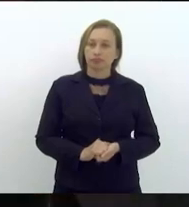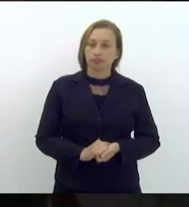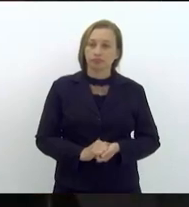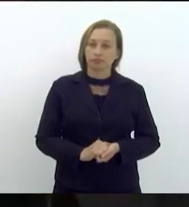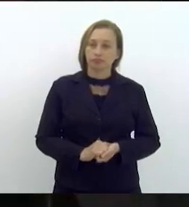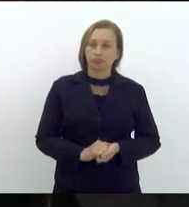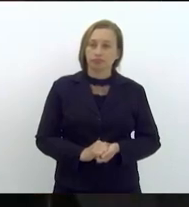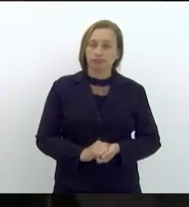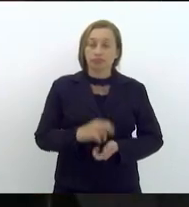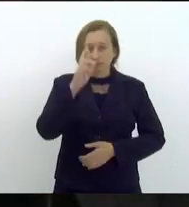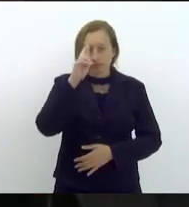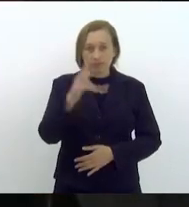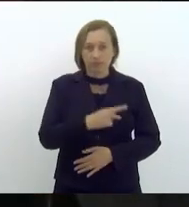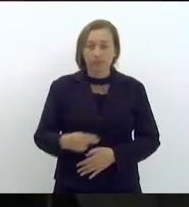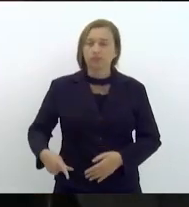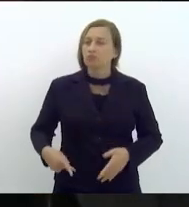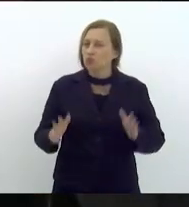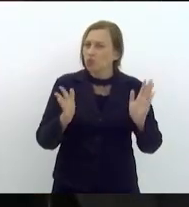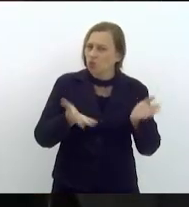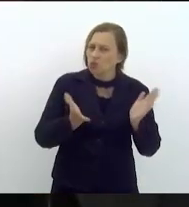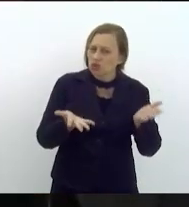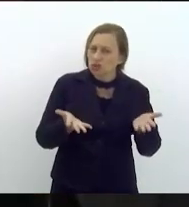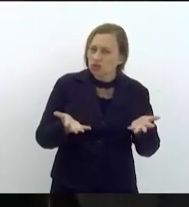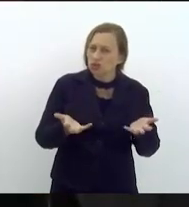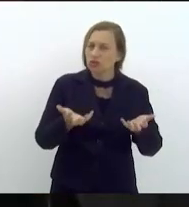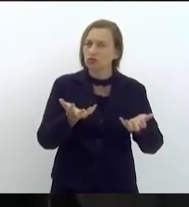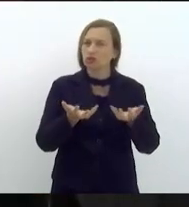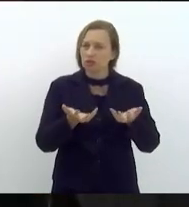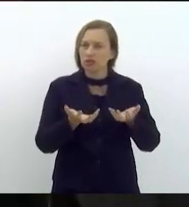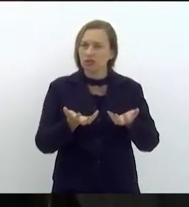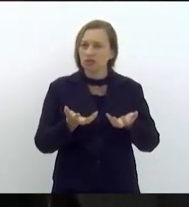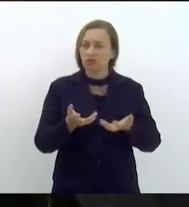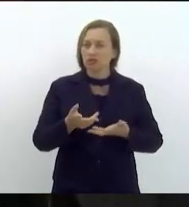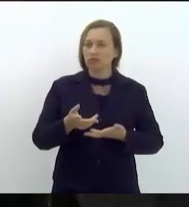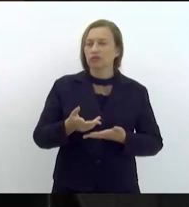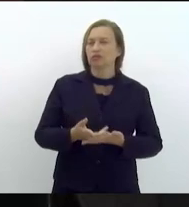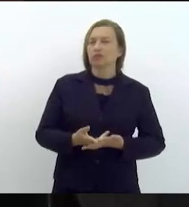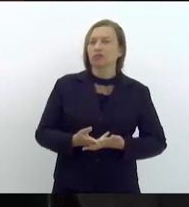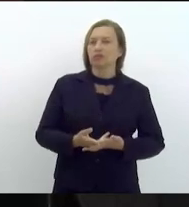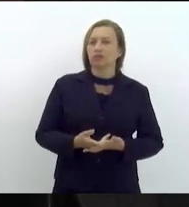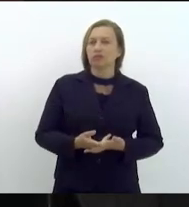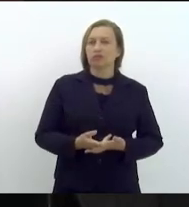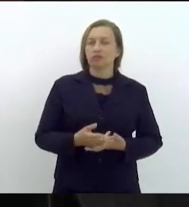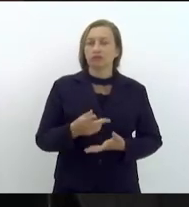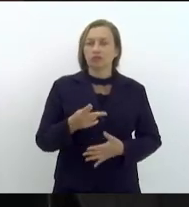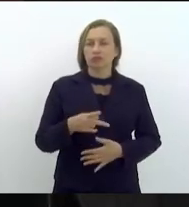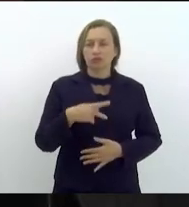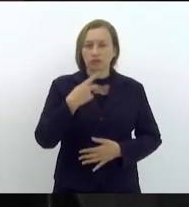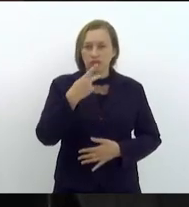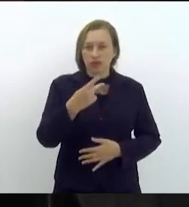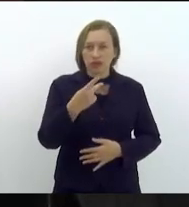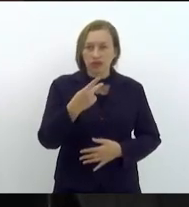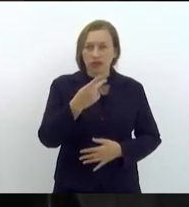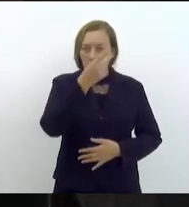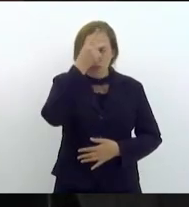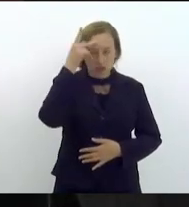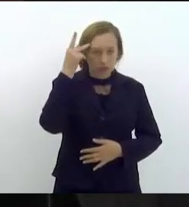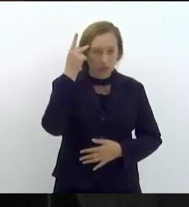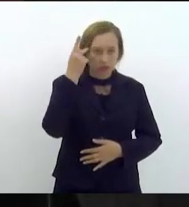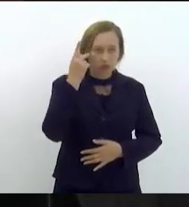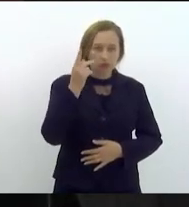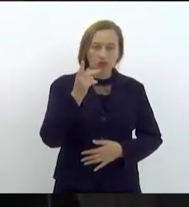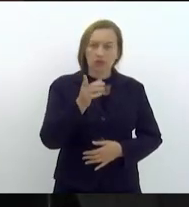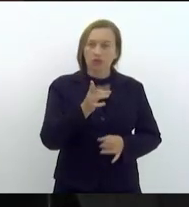eu senhor presidente hoje eu quero direcionar minha fala aos Comerciantes do